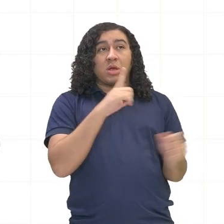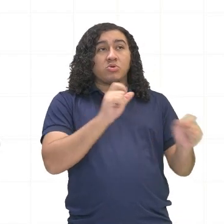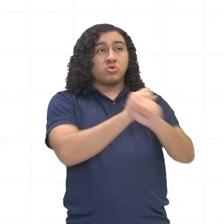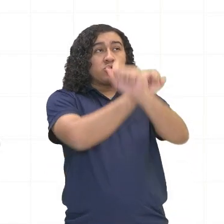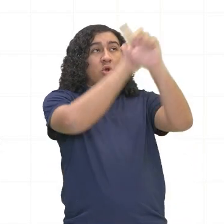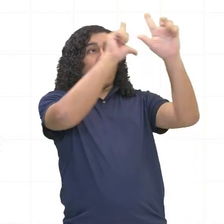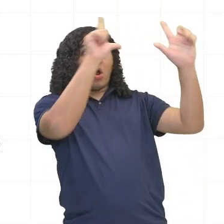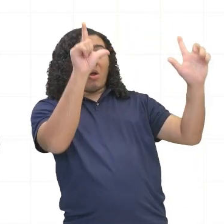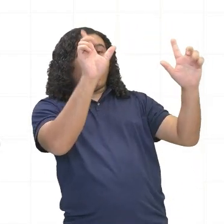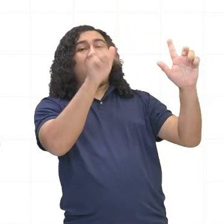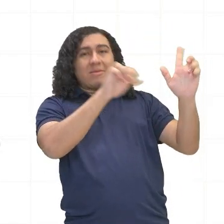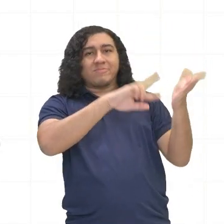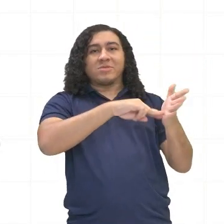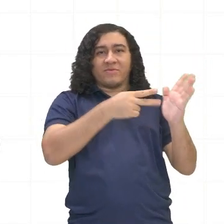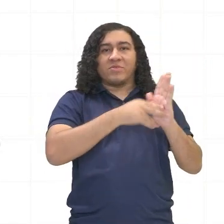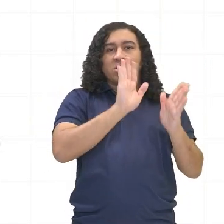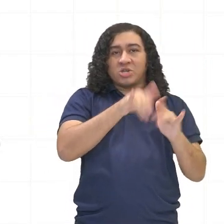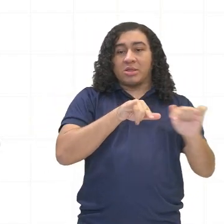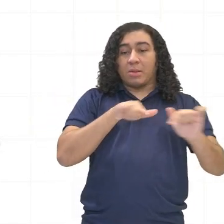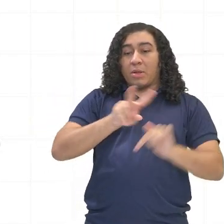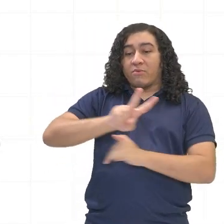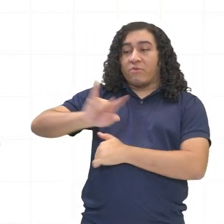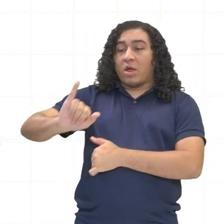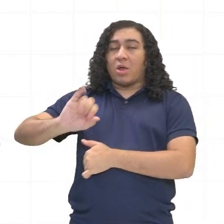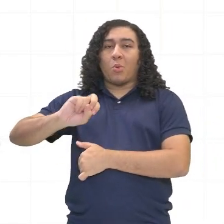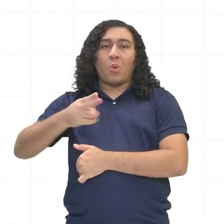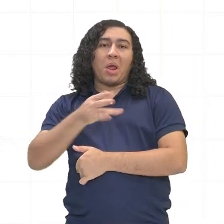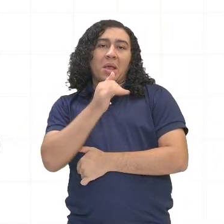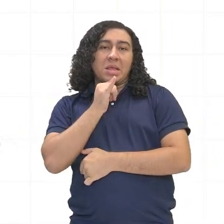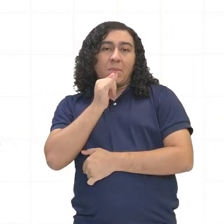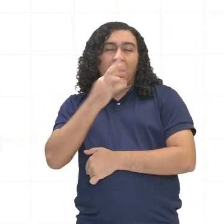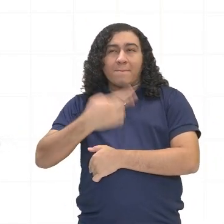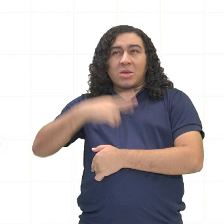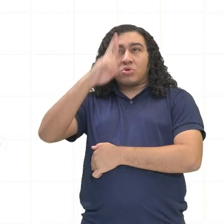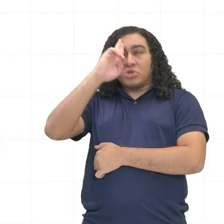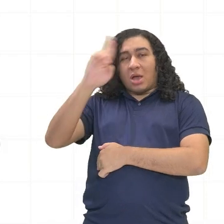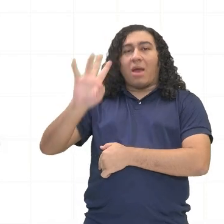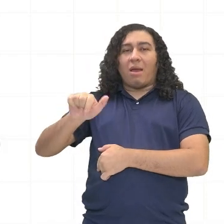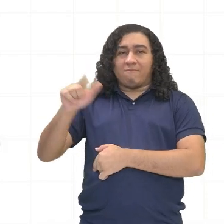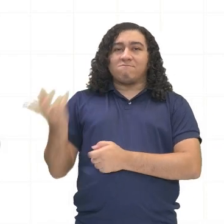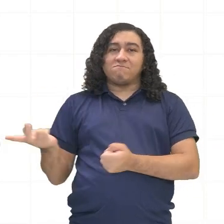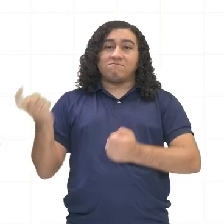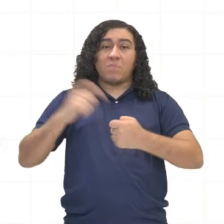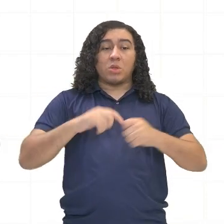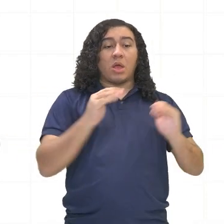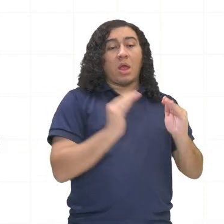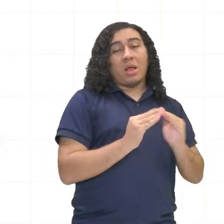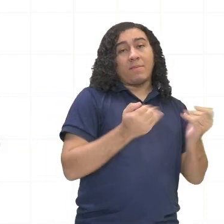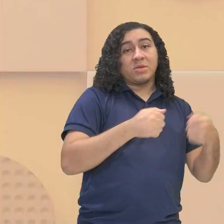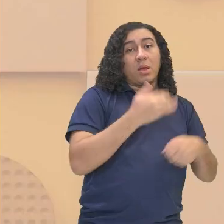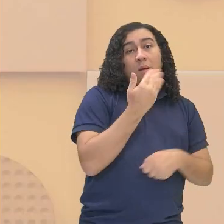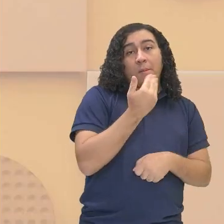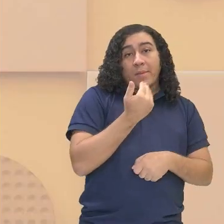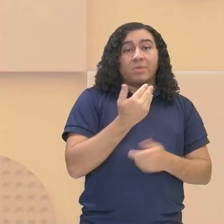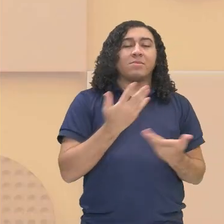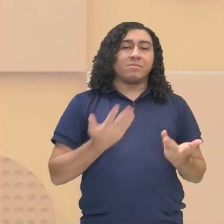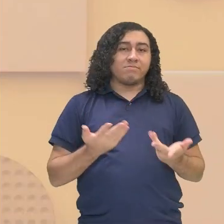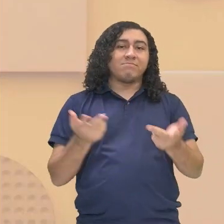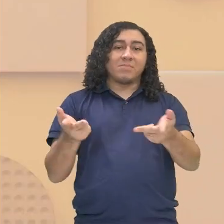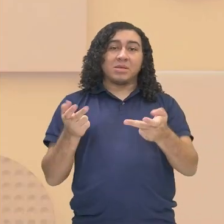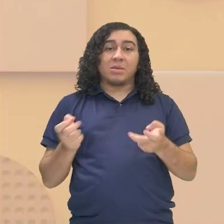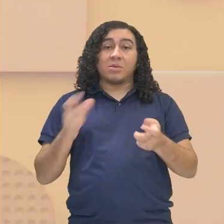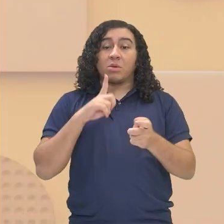é mesmo? Quando o sol, então, está lá perto do meio-dia, volto para casa, tenho, então, o que comer. Então, observem que,